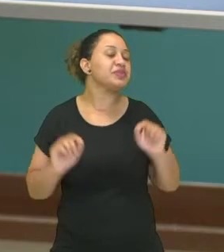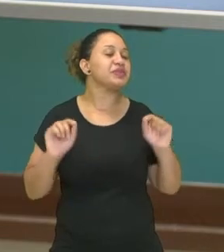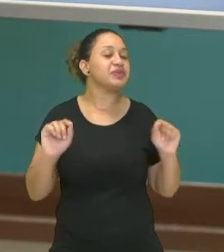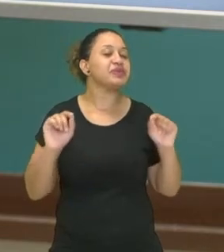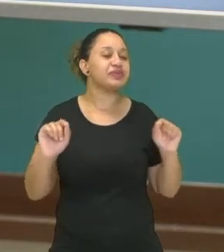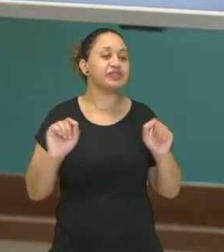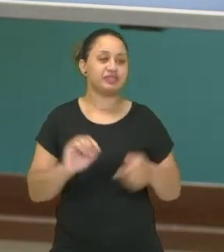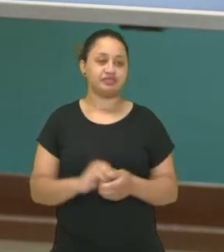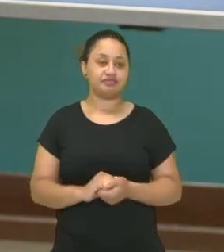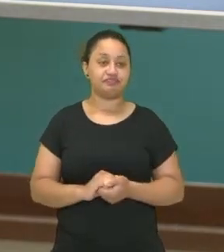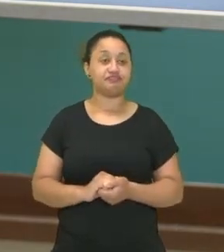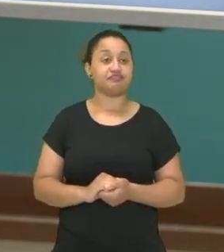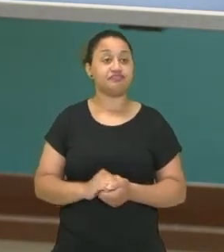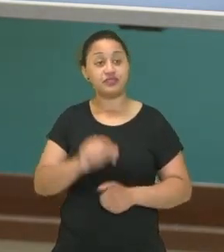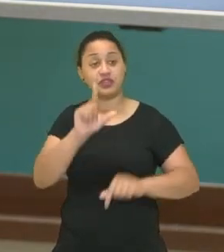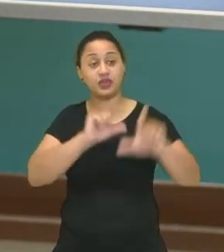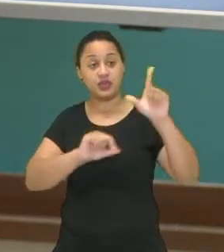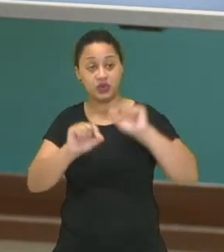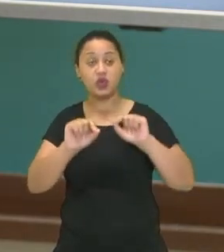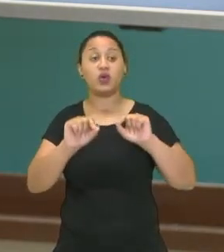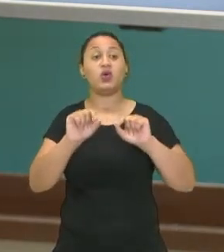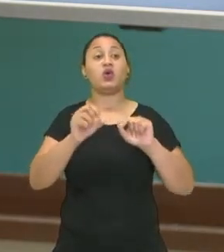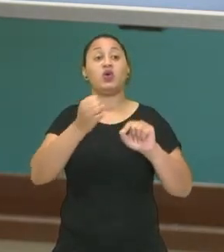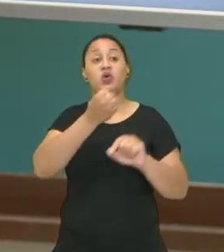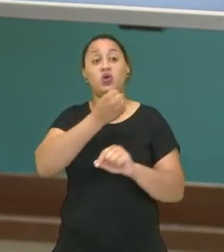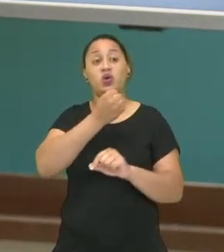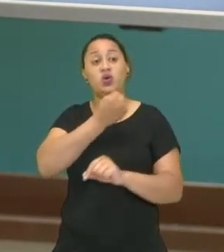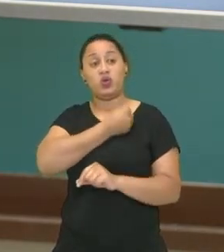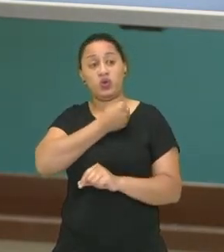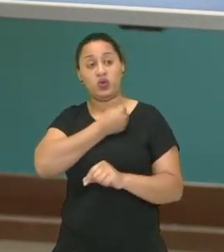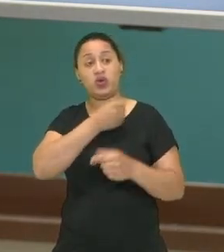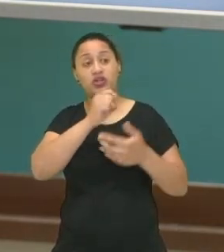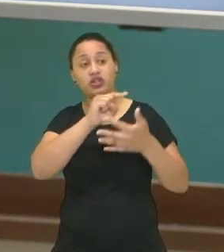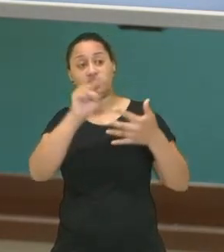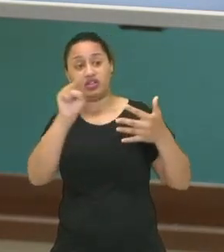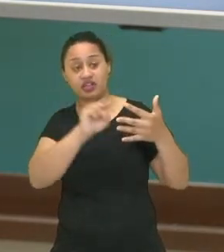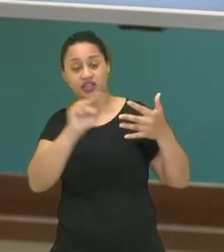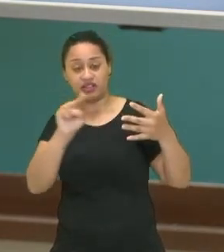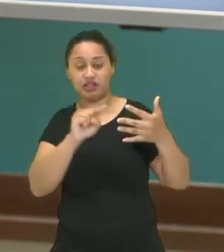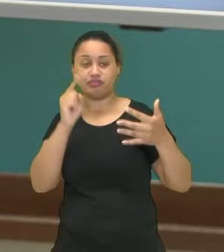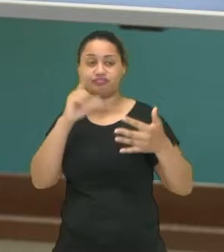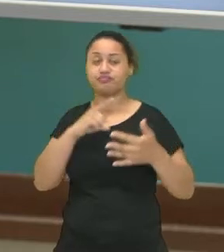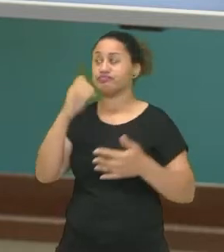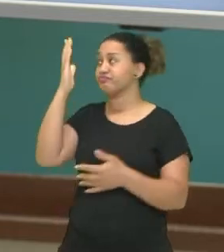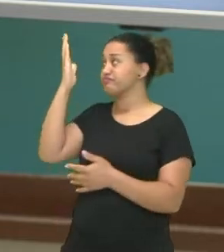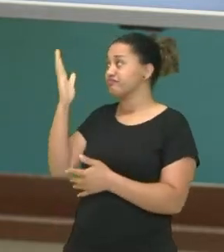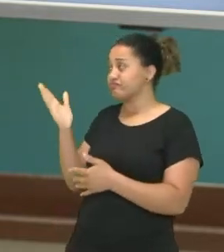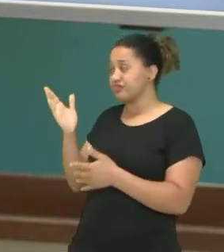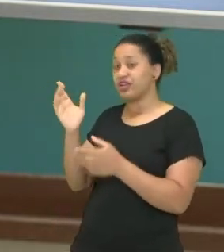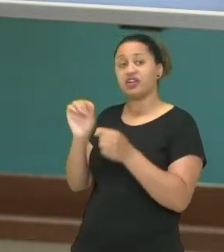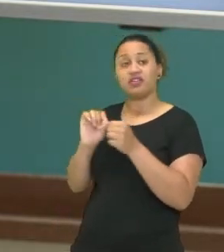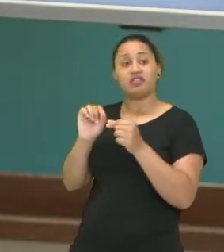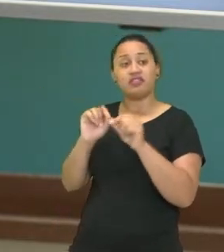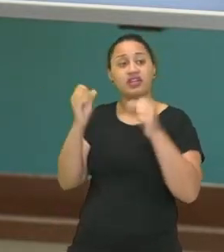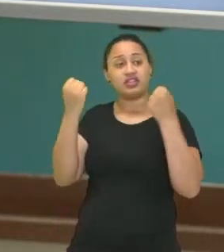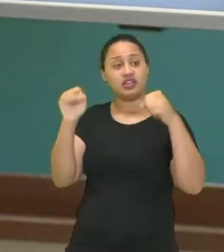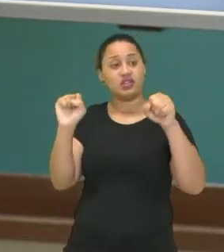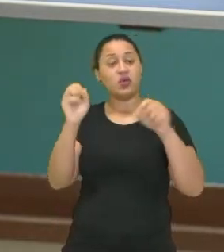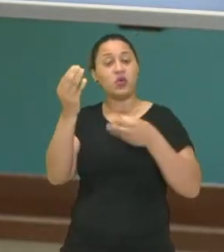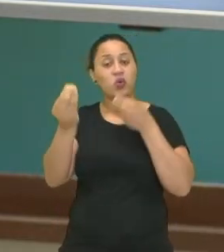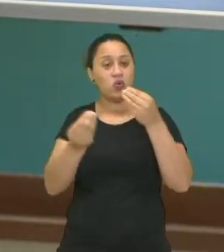seguinte: escolha um número e realize o exercício da seguinte